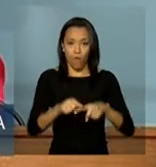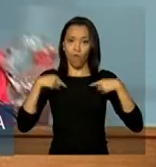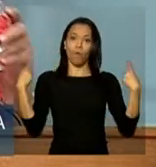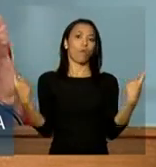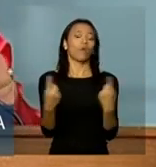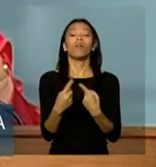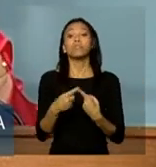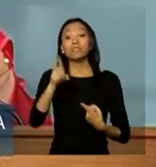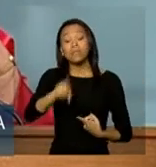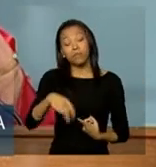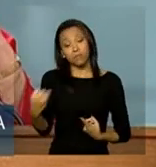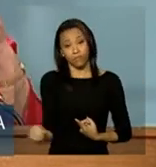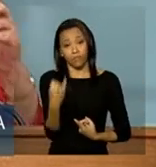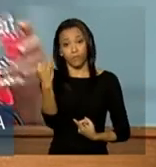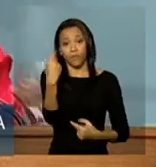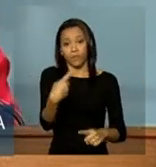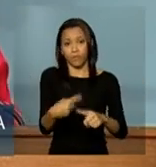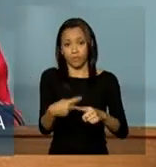porque